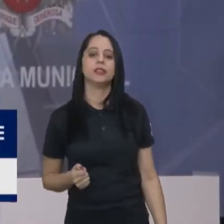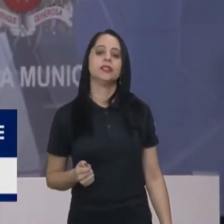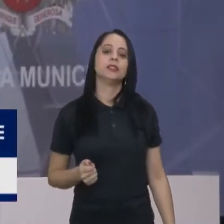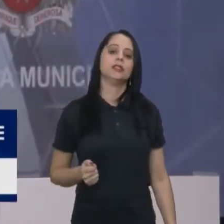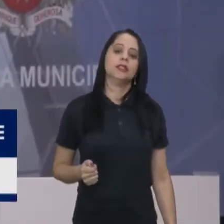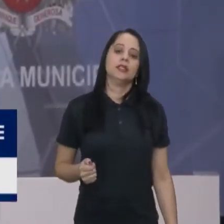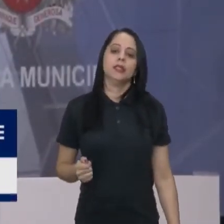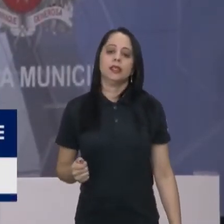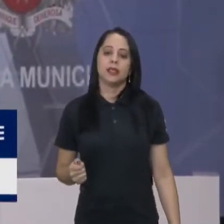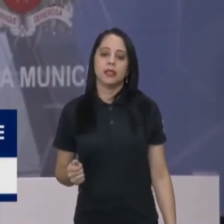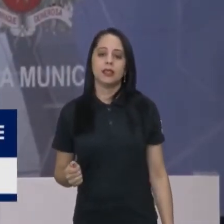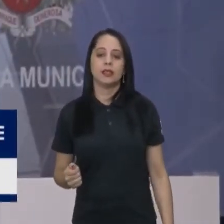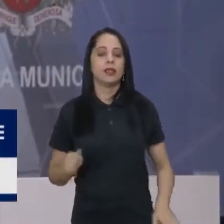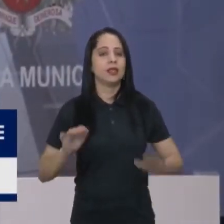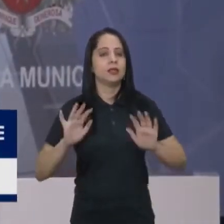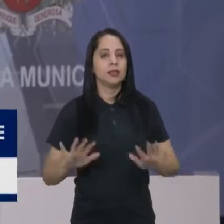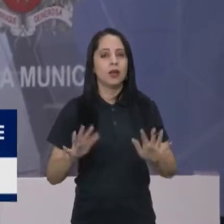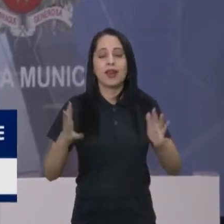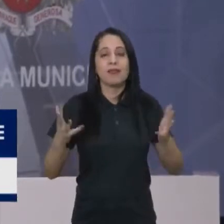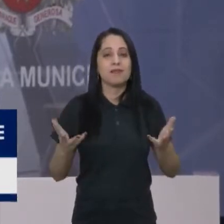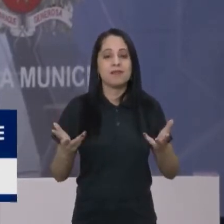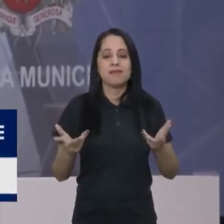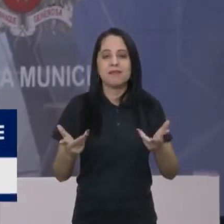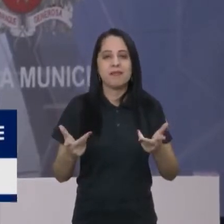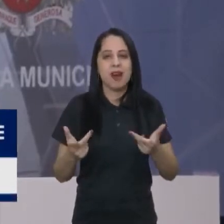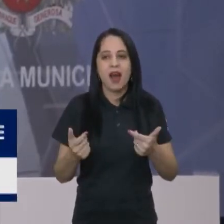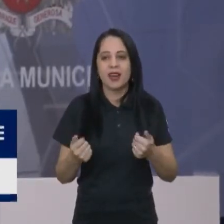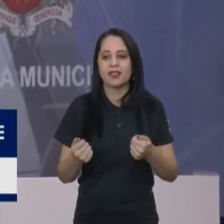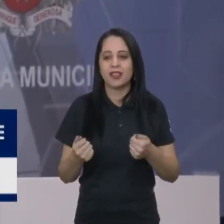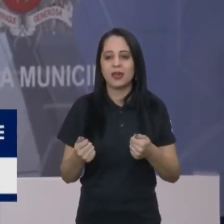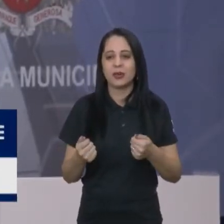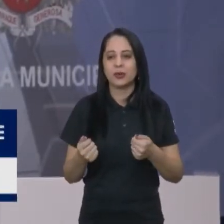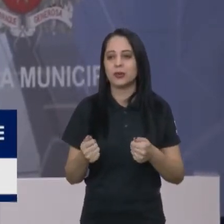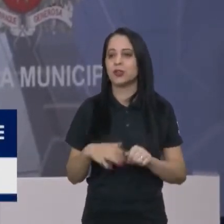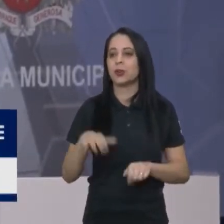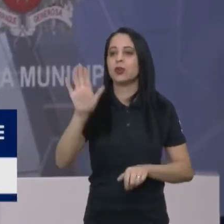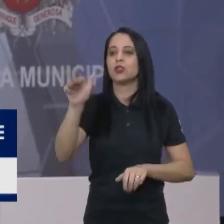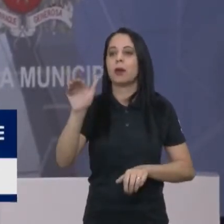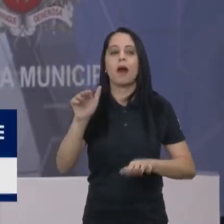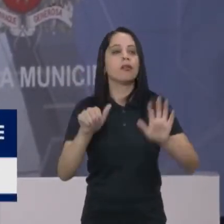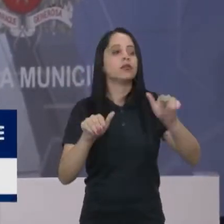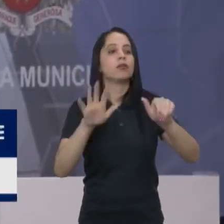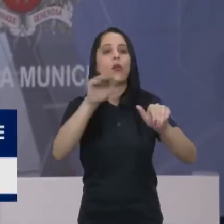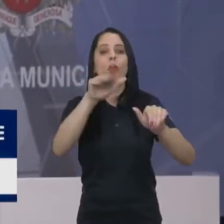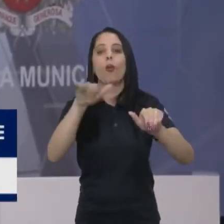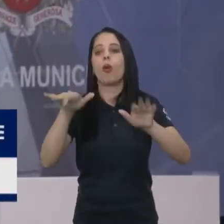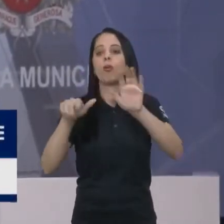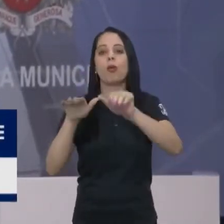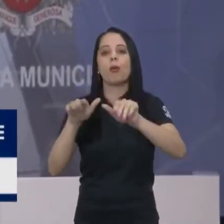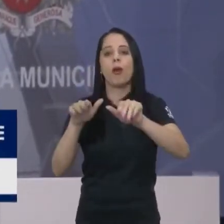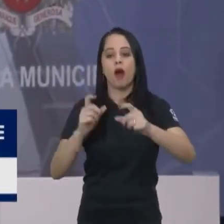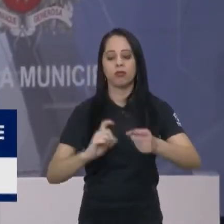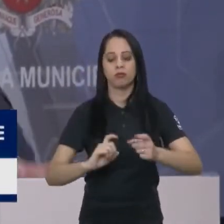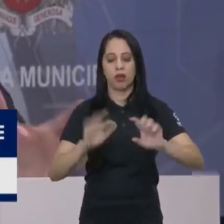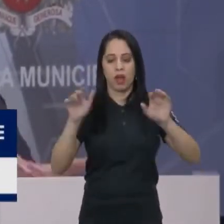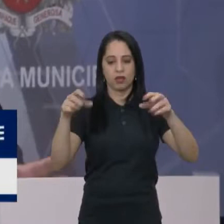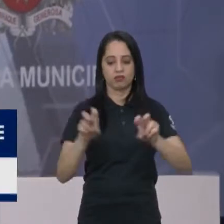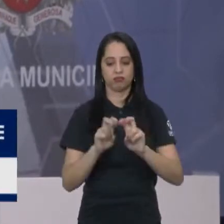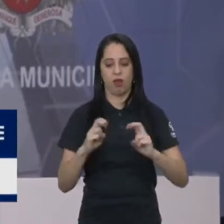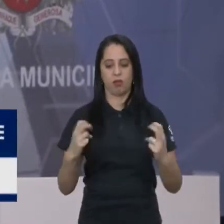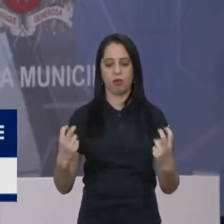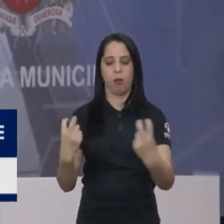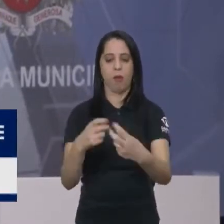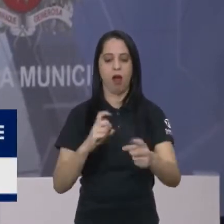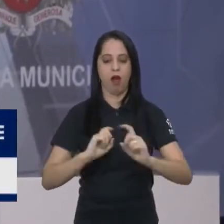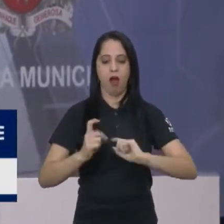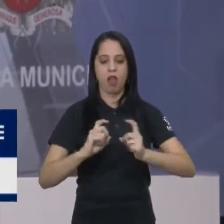gente. E era um privilégio chamar vocês na minha sala e a gente discutir, né, o que a gente ia fazer. O Aldo coordenando toda a